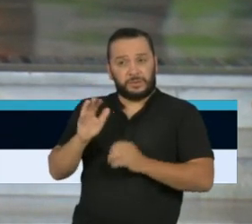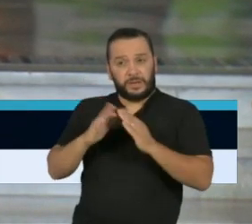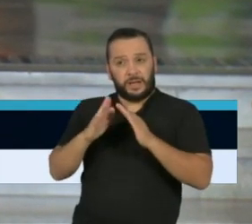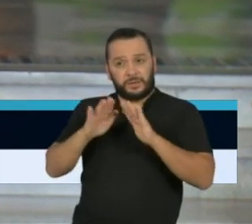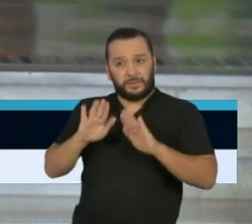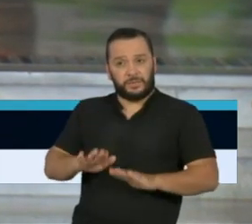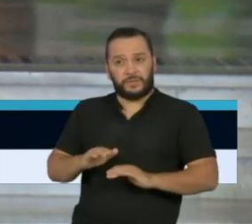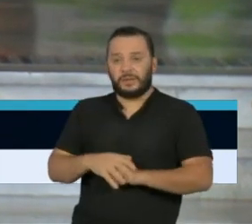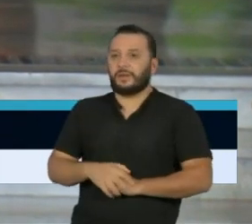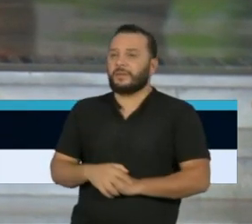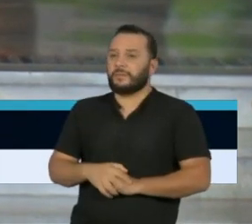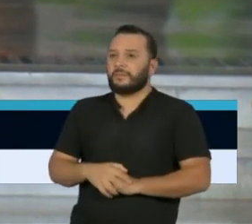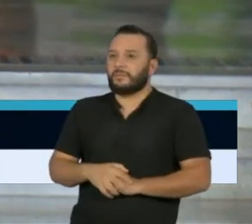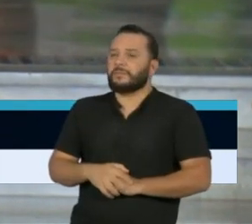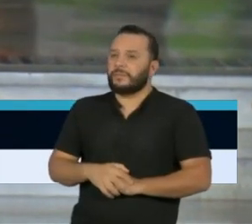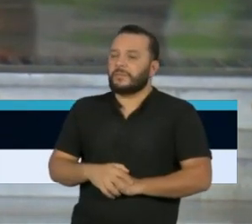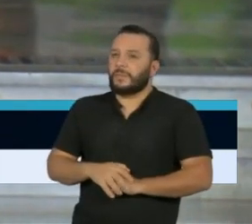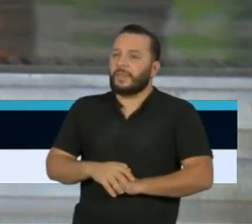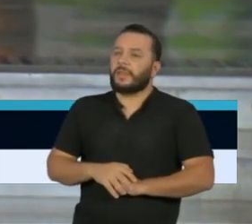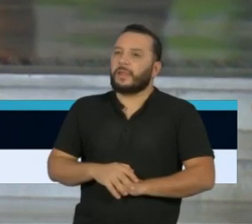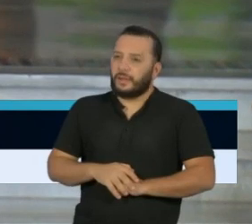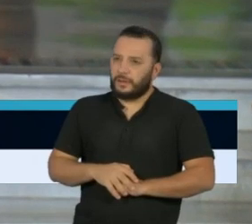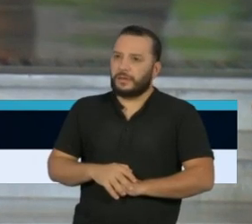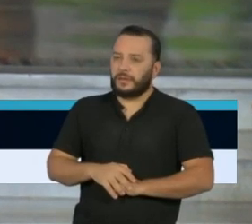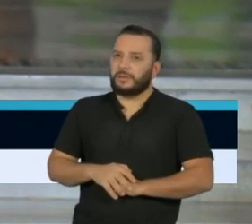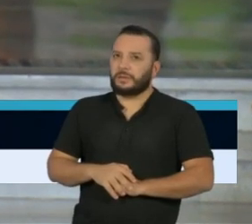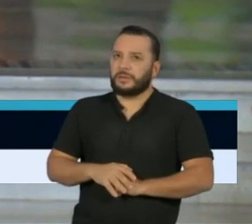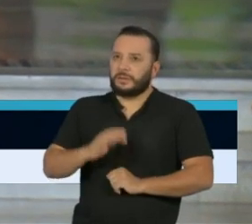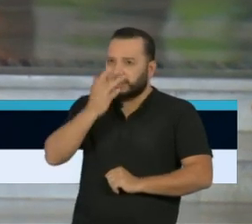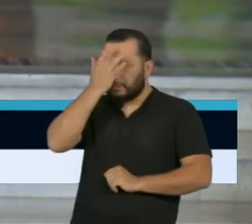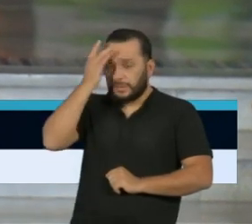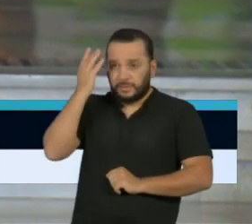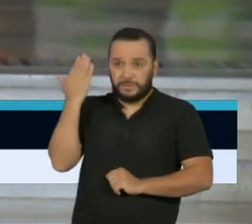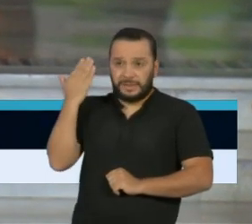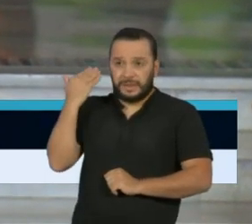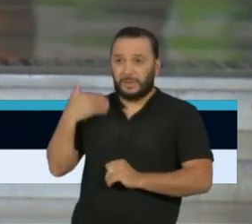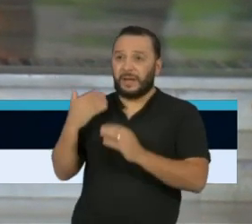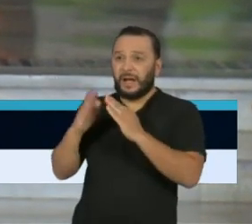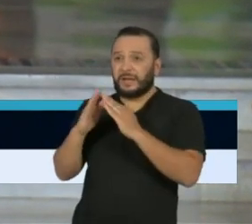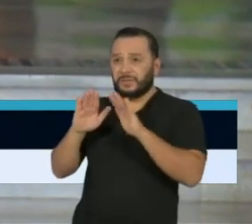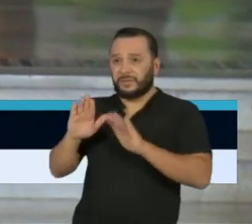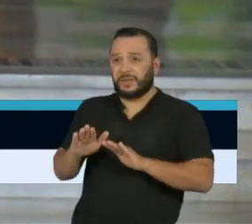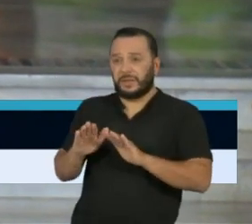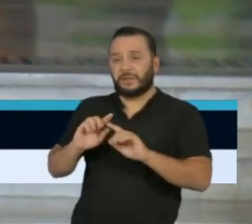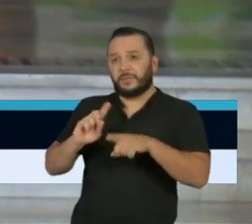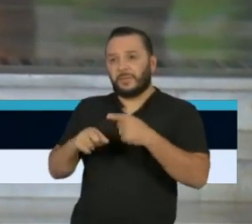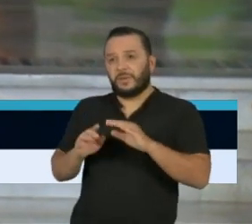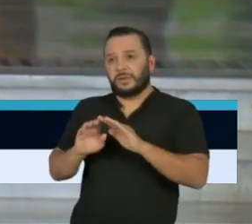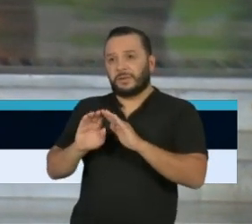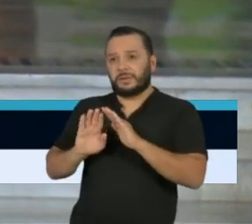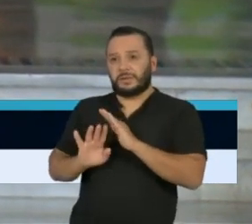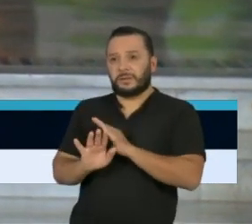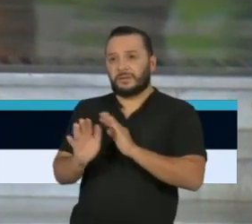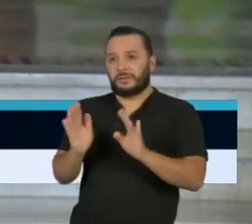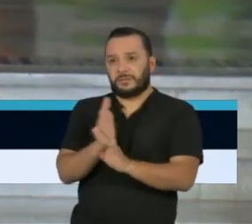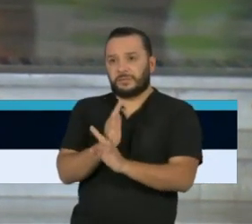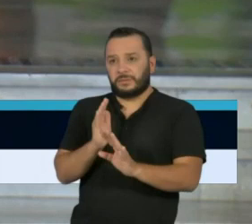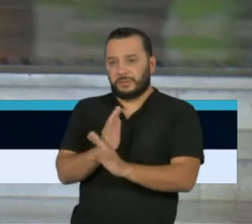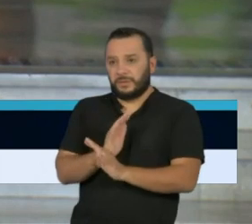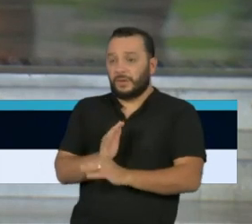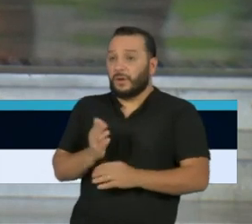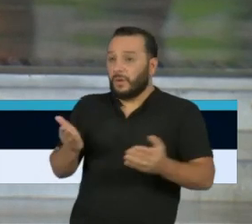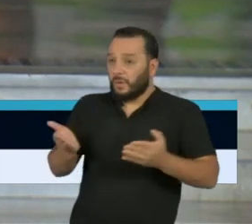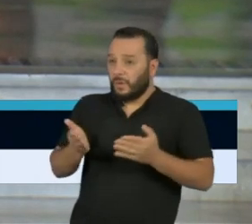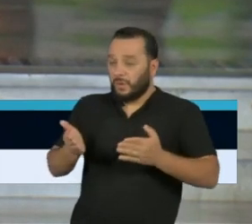reforço positivo do cumprimento do isolamento, nós temos hoje uma quarentena considerada no mundo